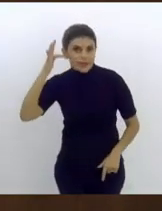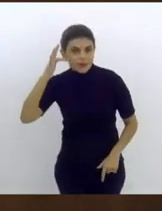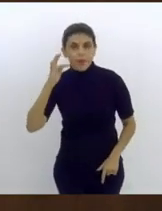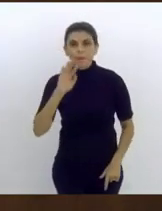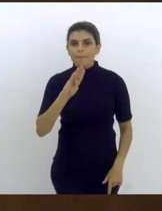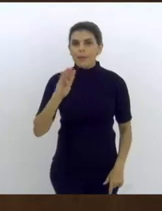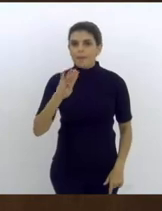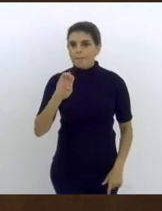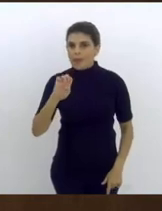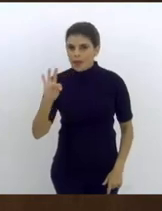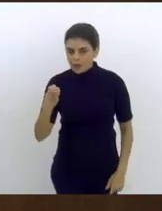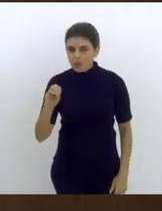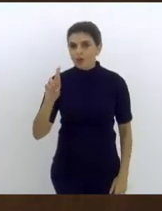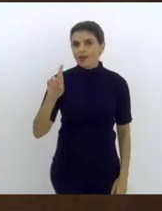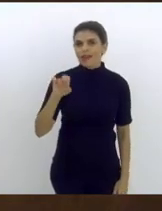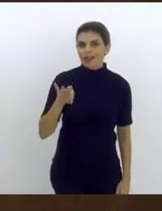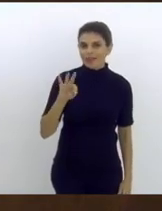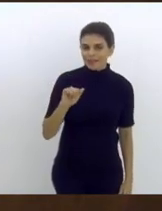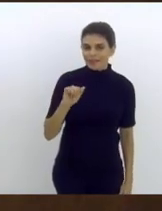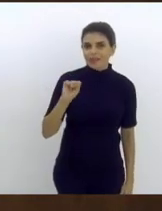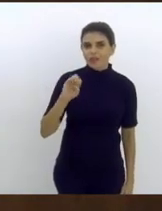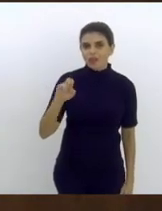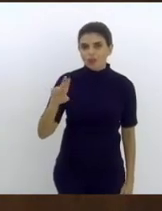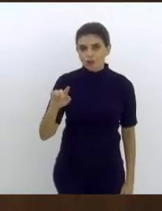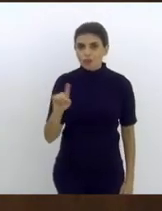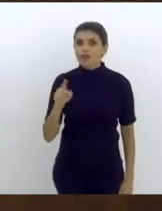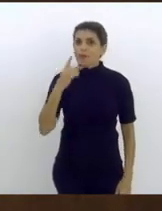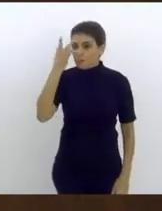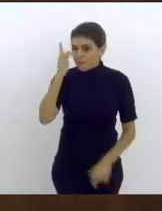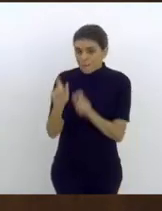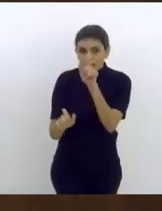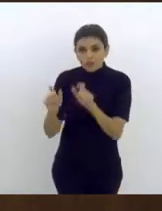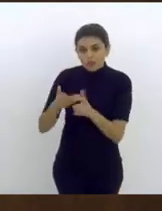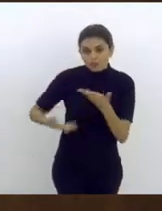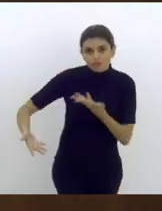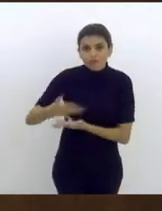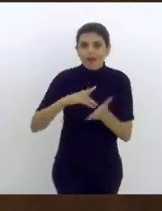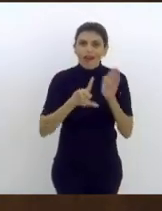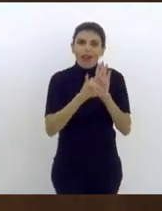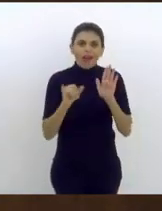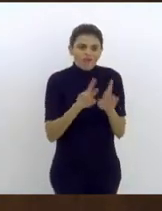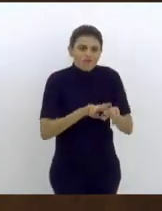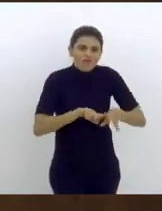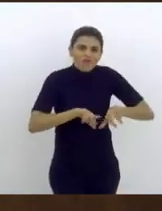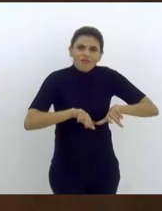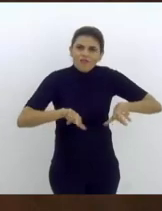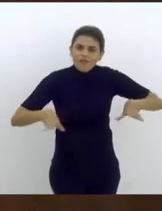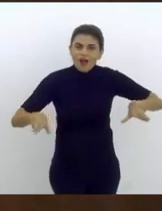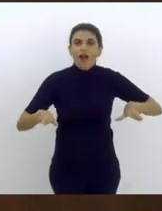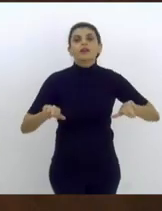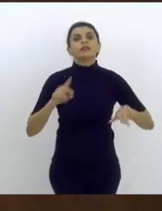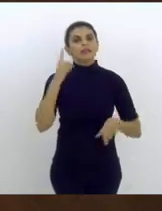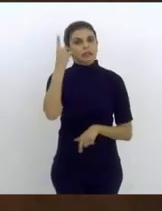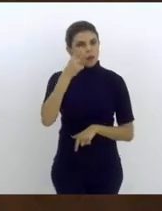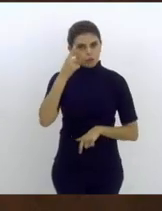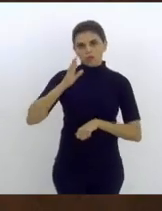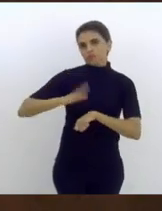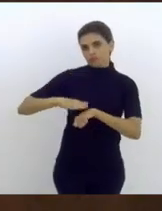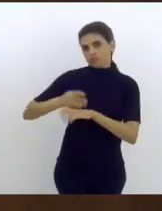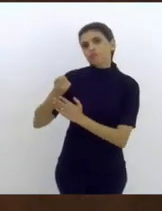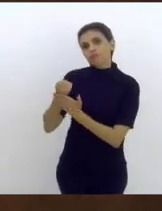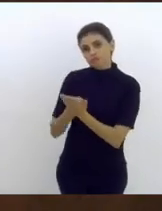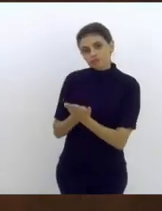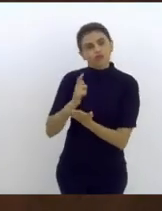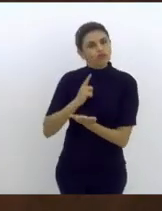Bebeto Renata Souza Lana passos e Daniel librelon é uma lei de muitos Deputados de autoria de vários deputados e